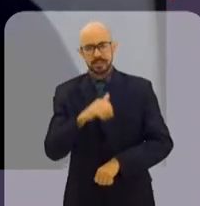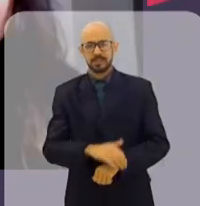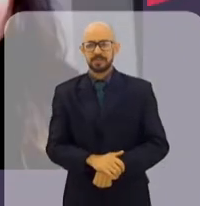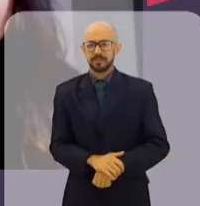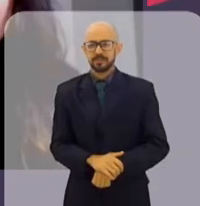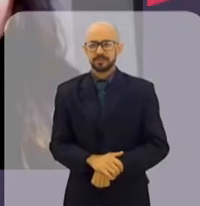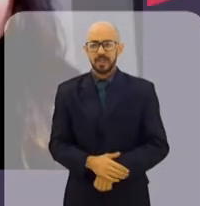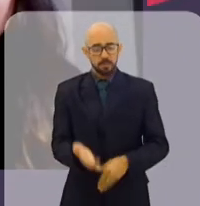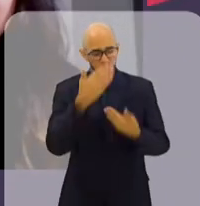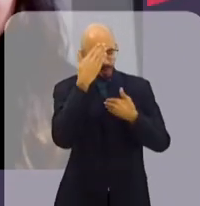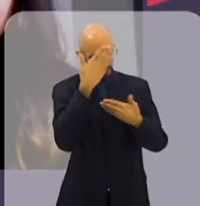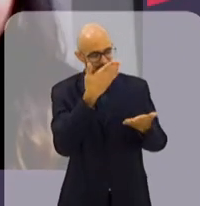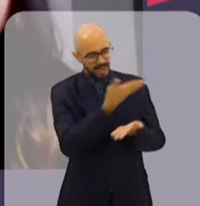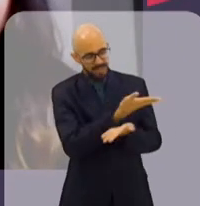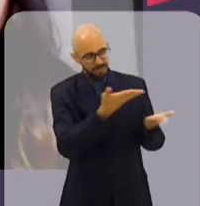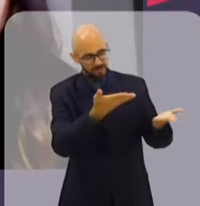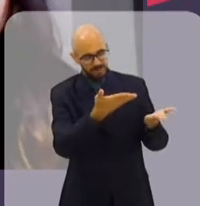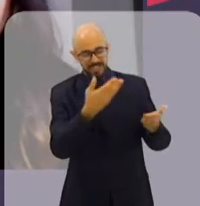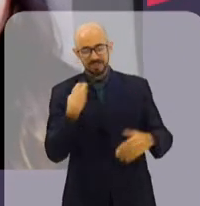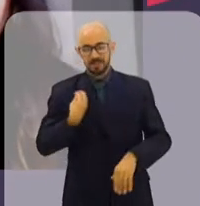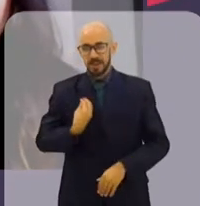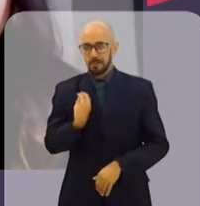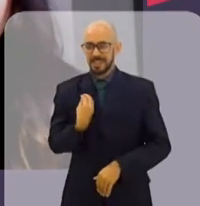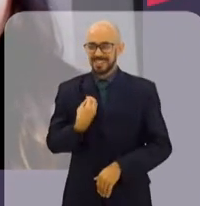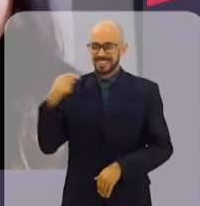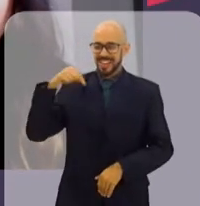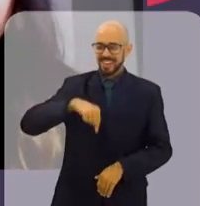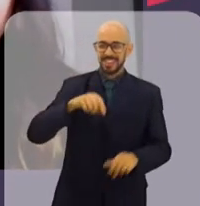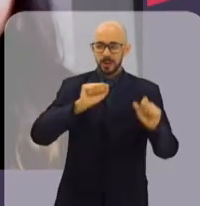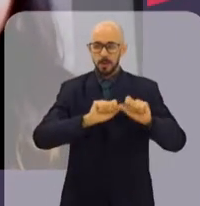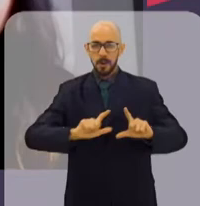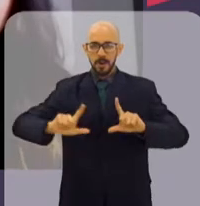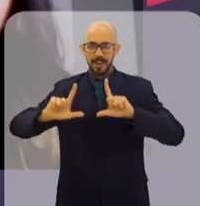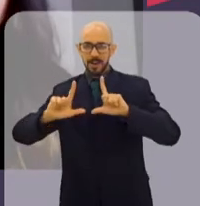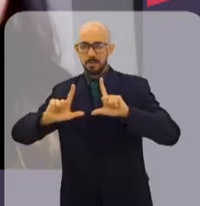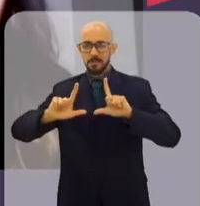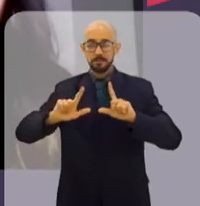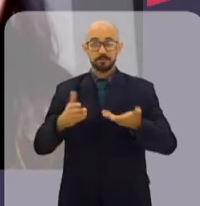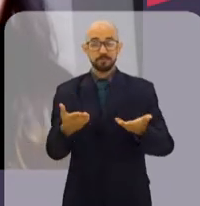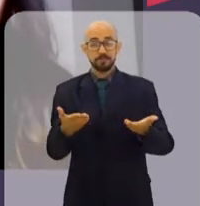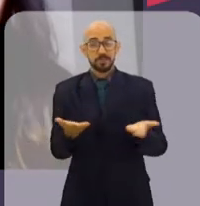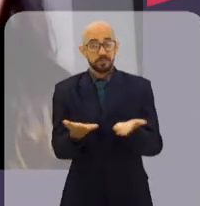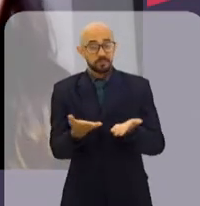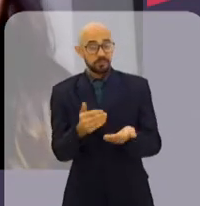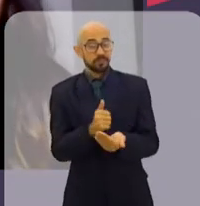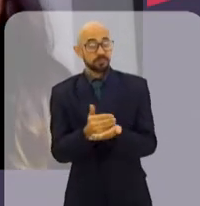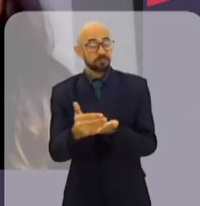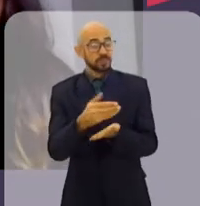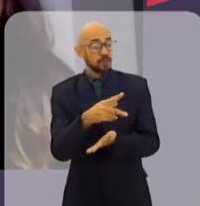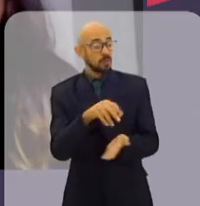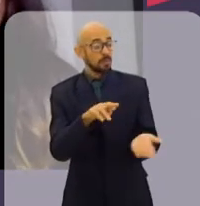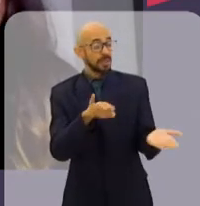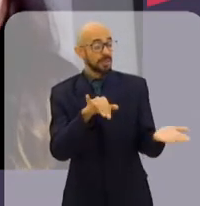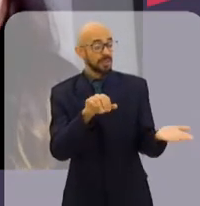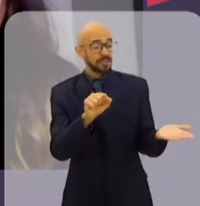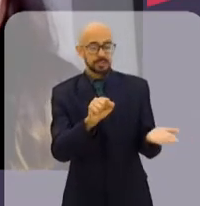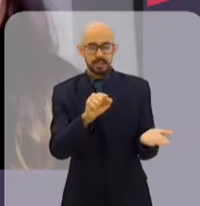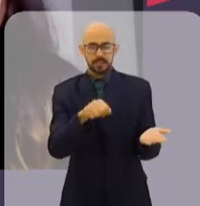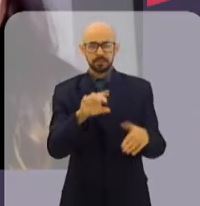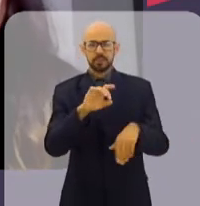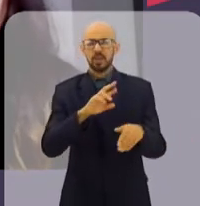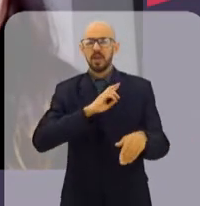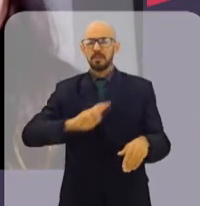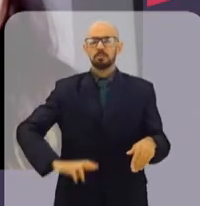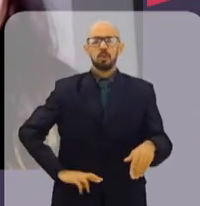Mulheres. Muito obrigada pela presença aqui no Ciência e Existência. Queria começar com a Patrícia. Patrícia, o